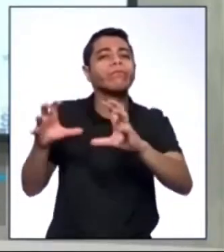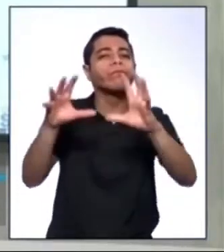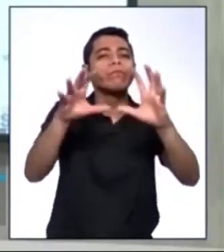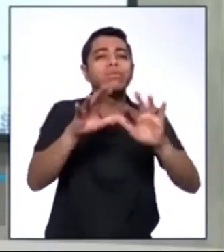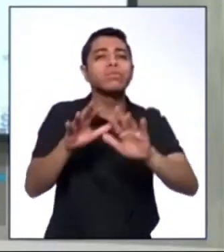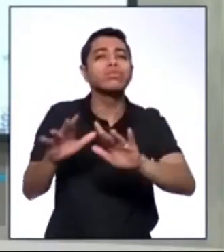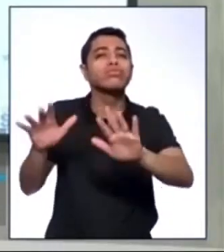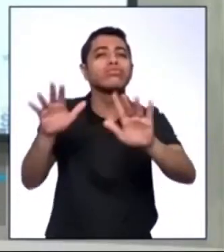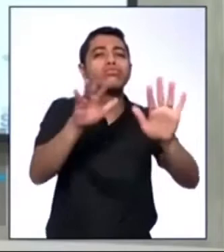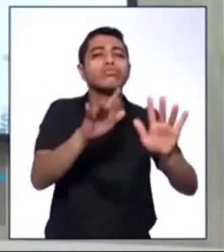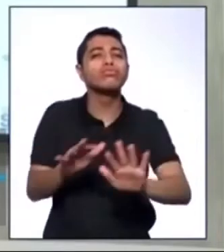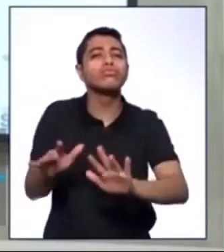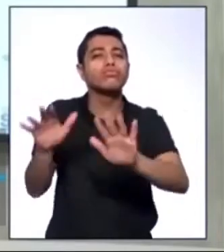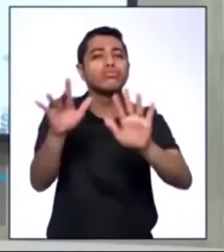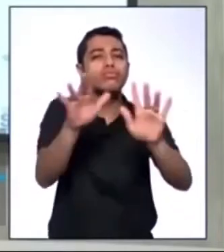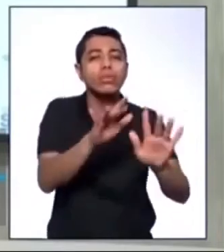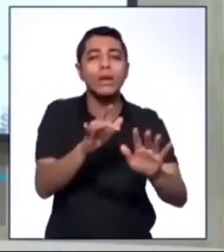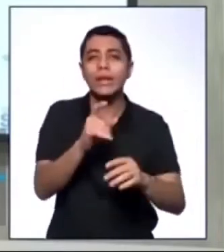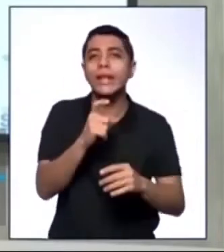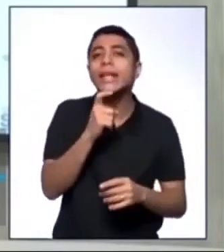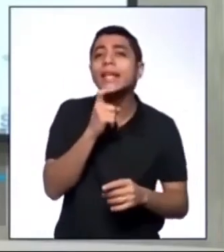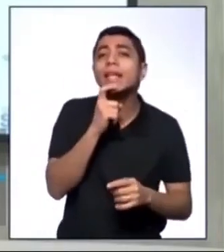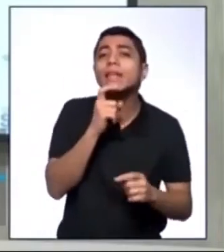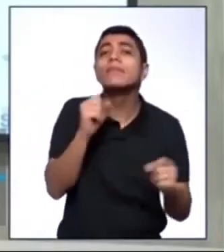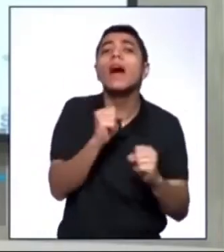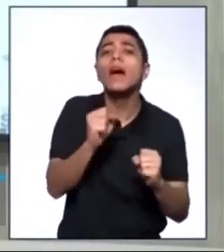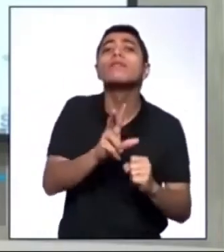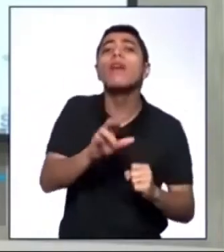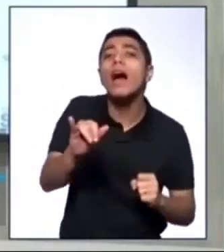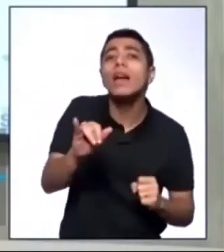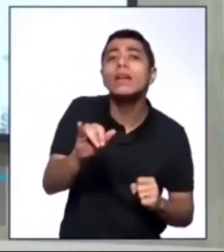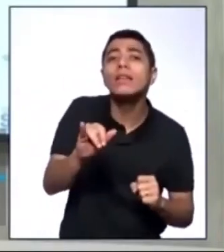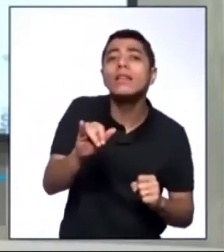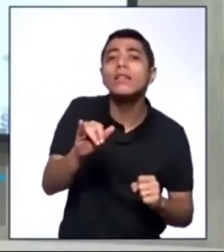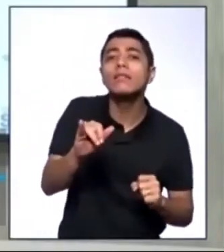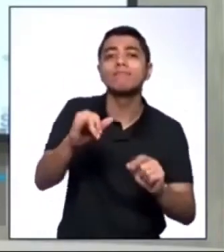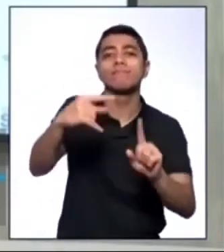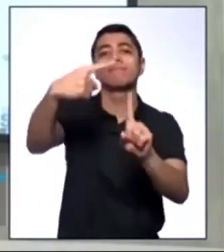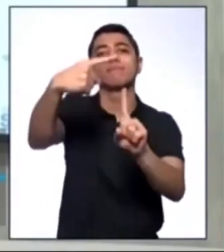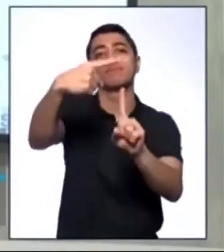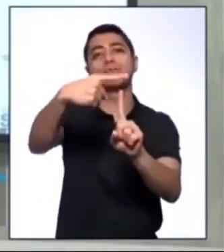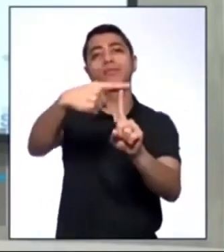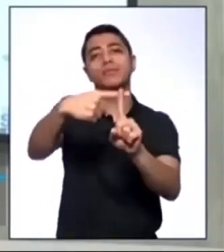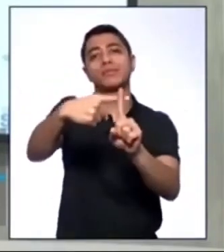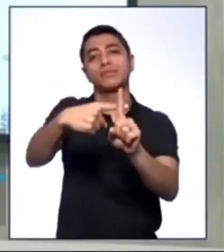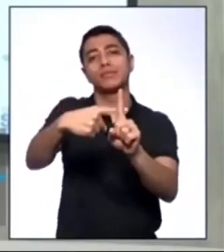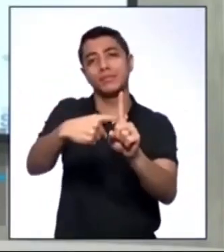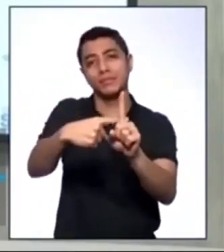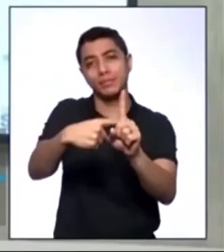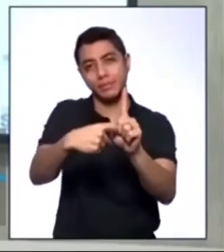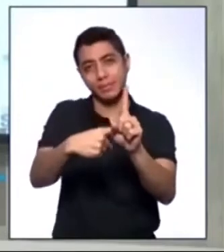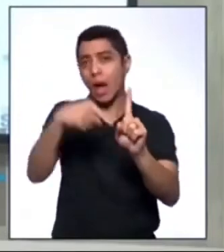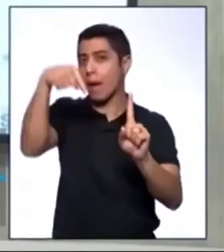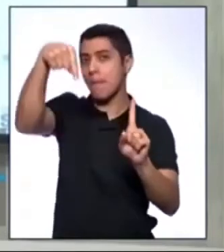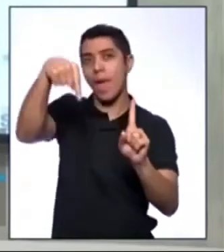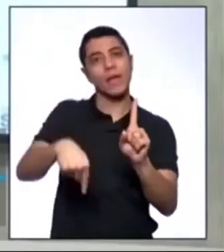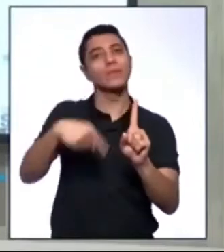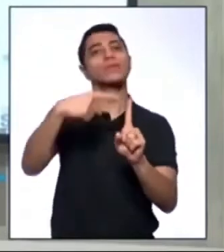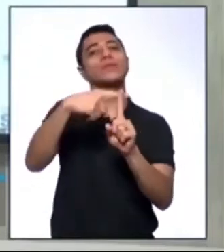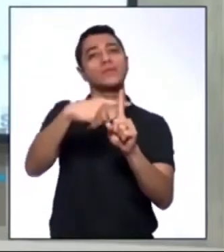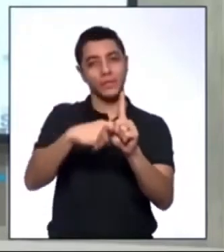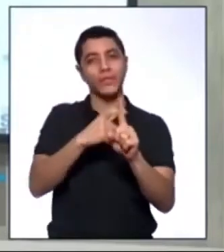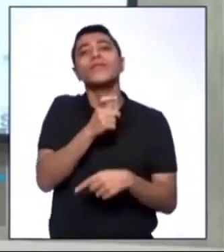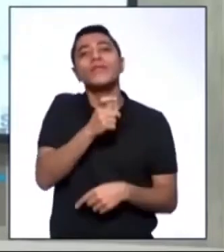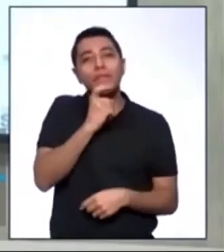eu espero queda da temperatura e um bloqueio atmosférico que faz com que chova muito menos. Então, nesse